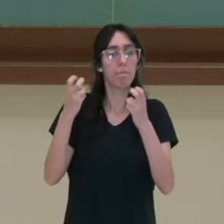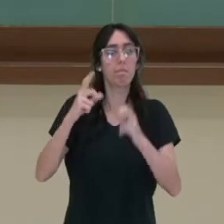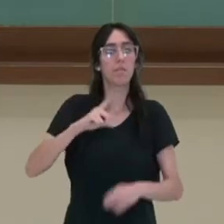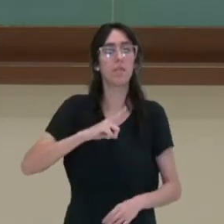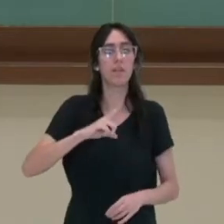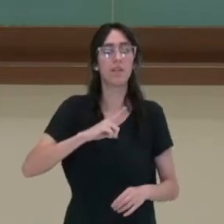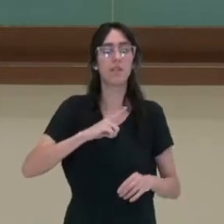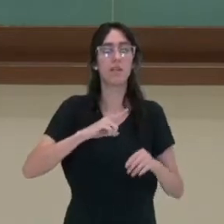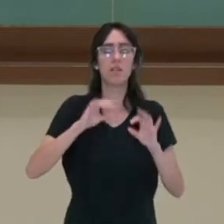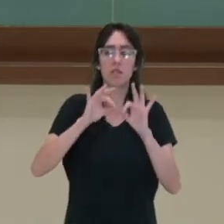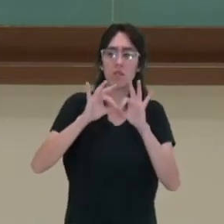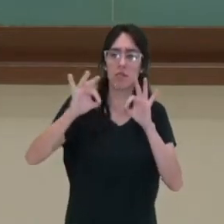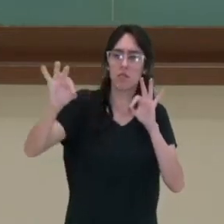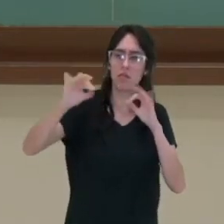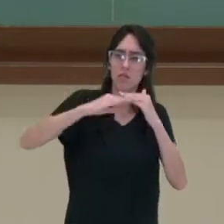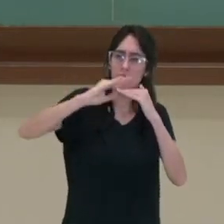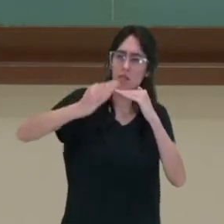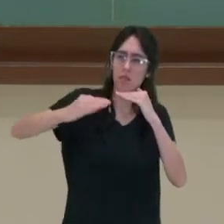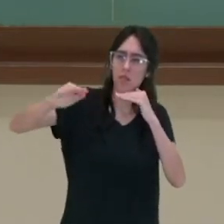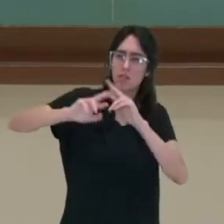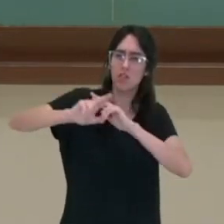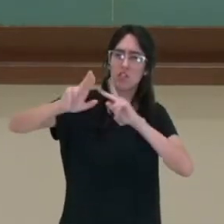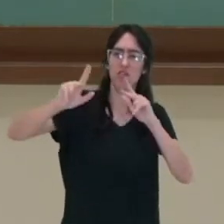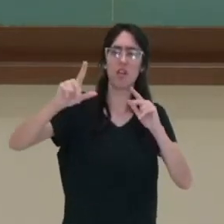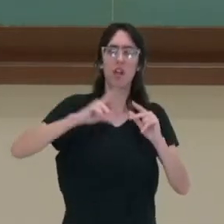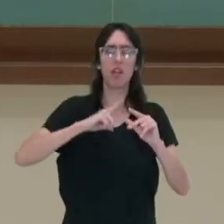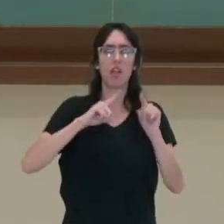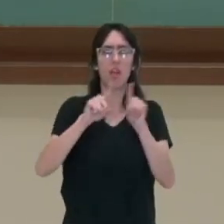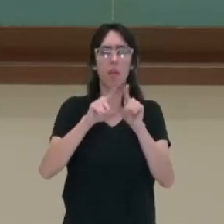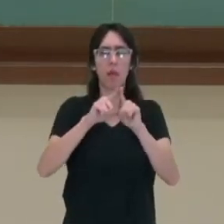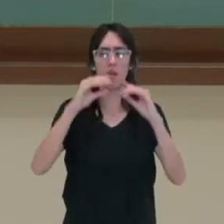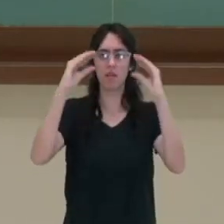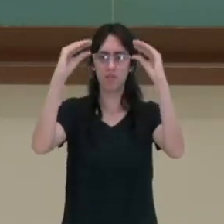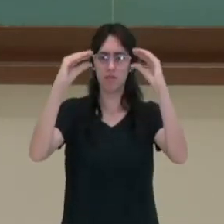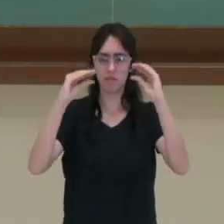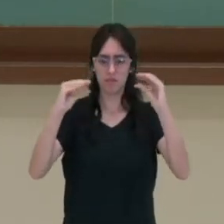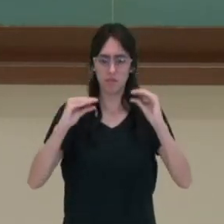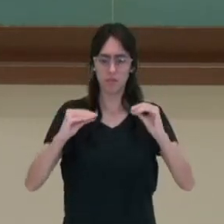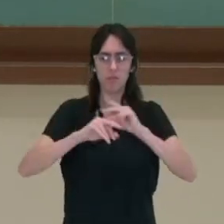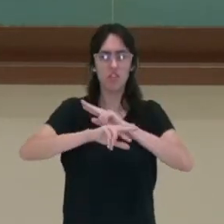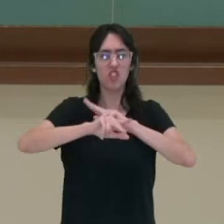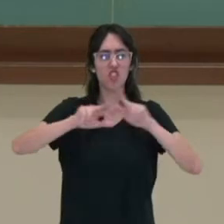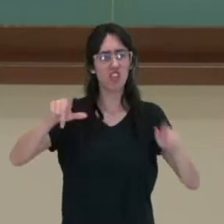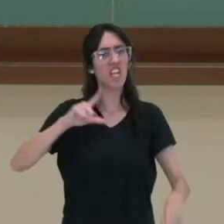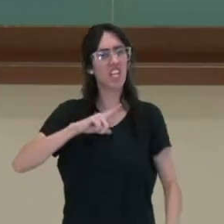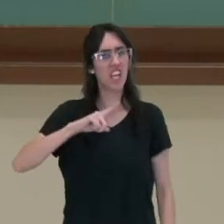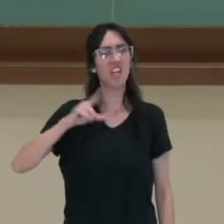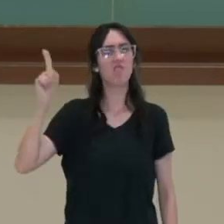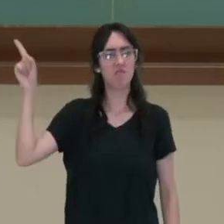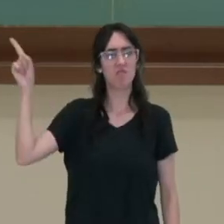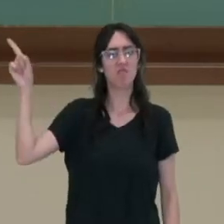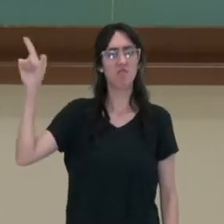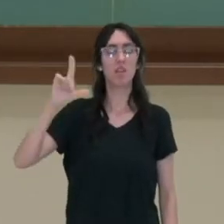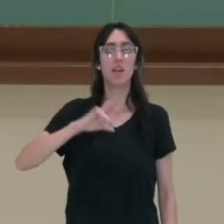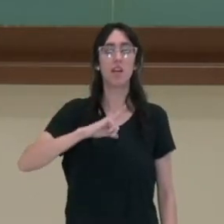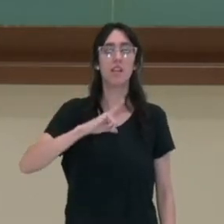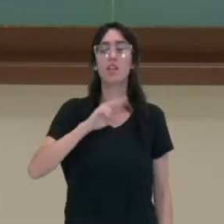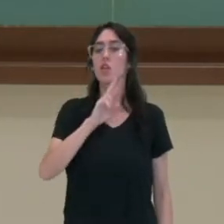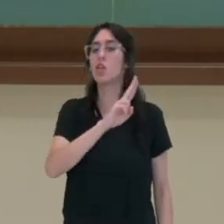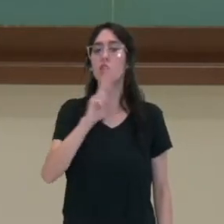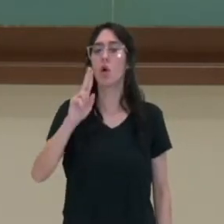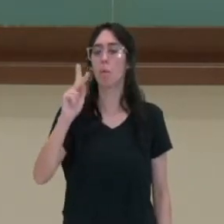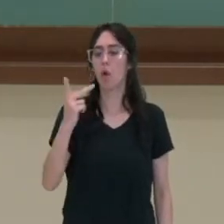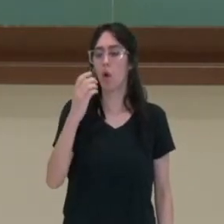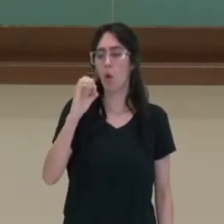do solo, ou seja, as diferentes camadas que compõem o solo. E aí essas camadas nós vamos dar o nome de